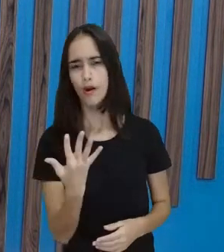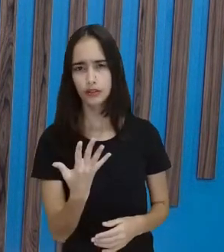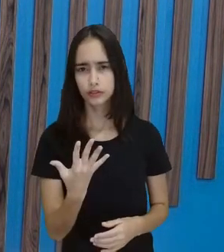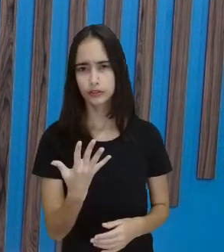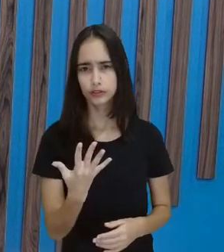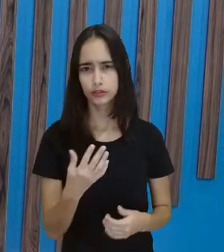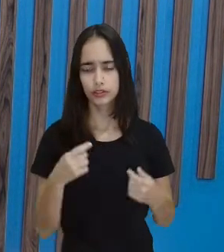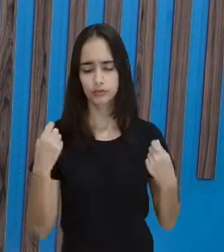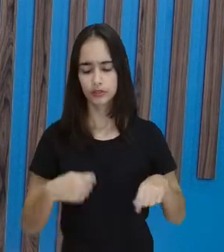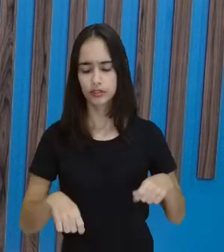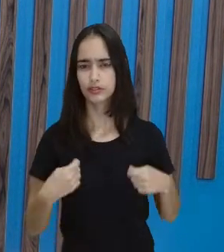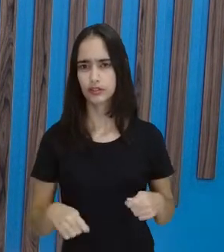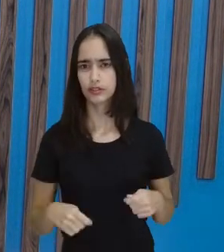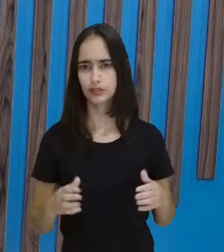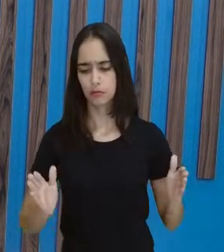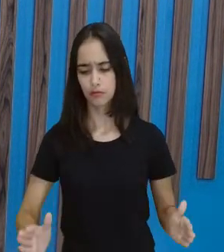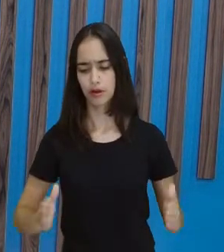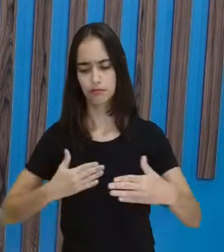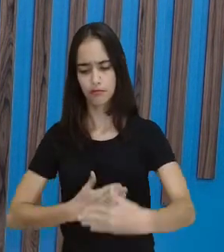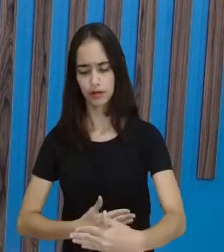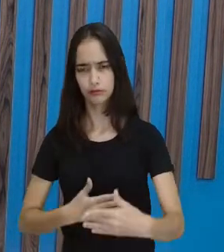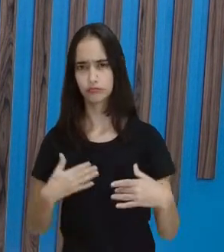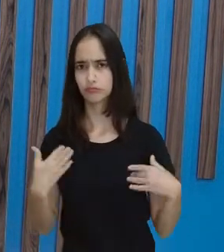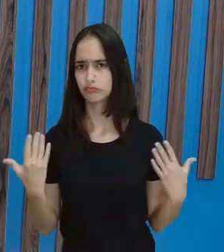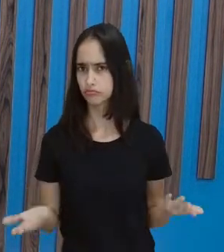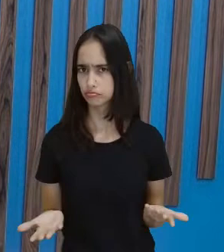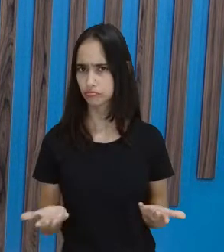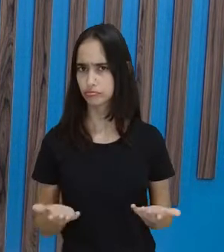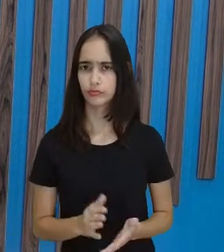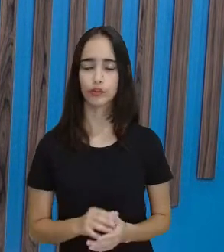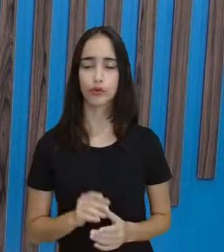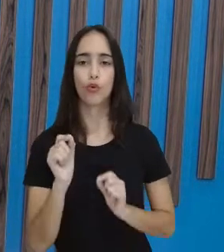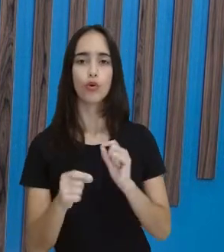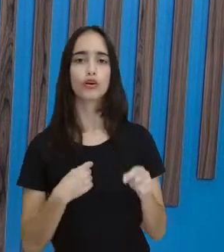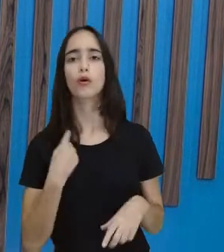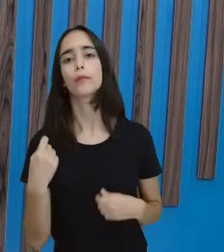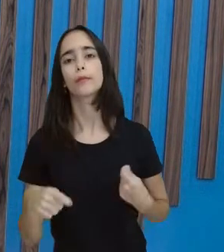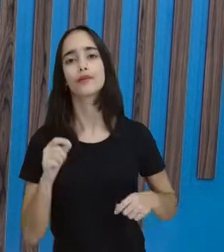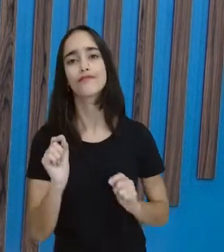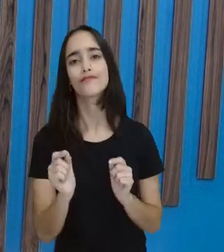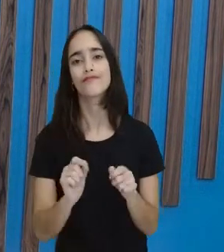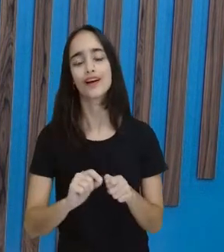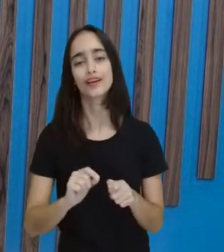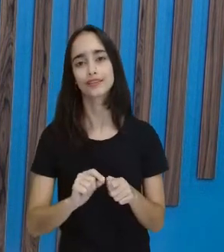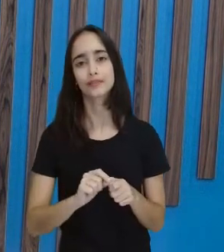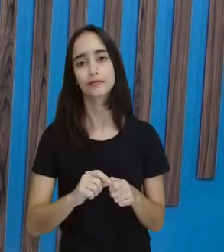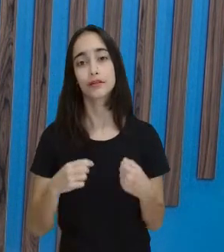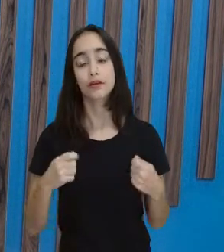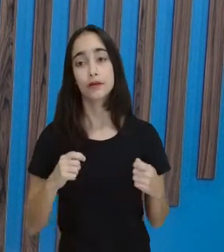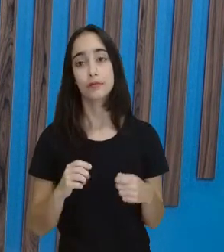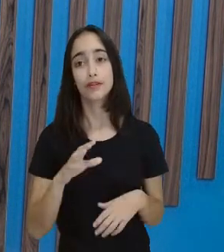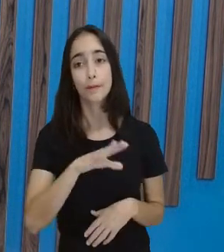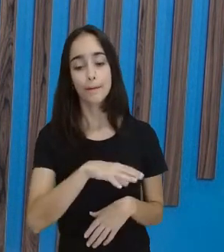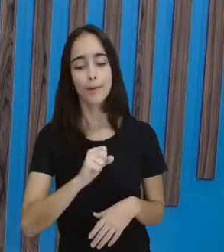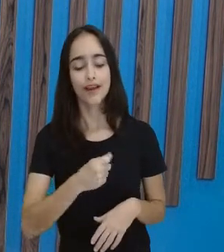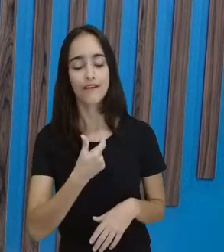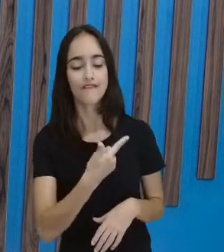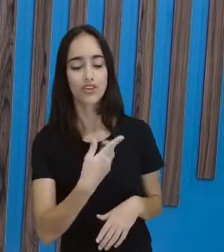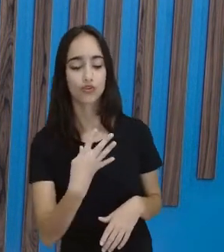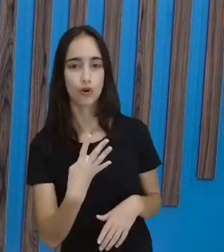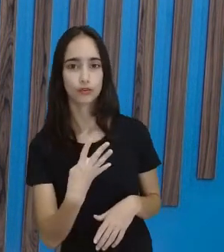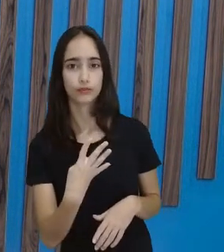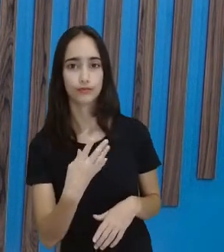eu preciso fazer? Eu tenho que pegar esse 24, dividir aí